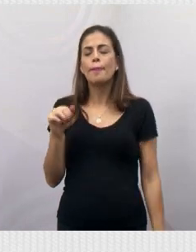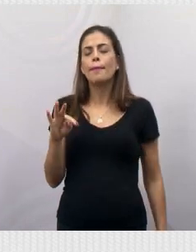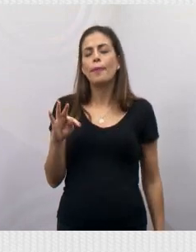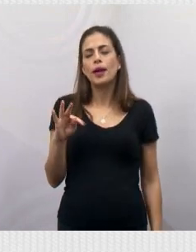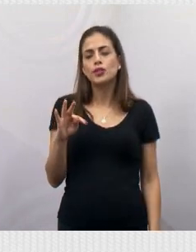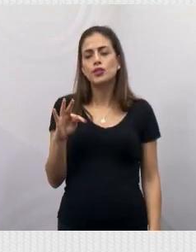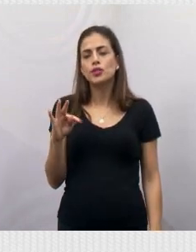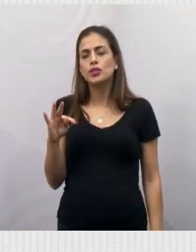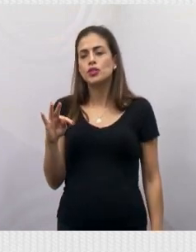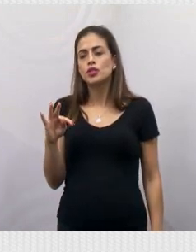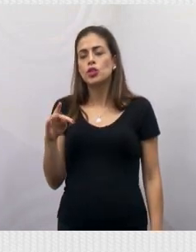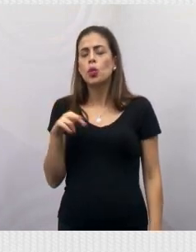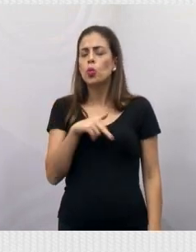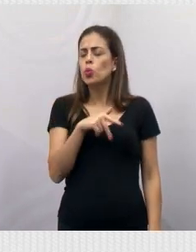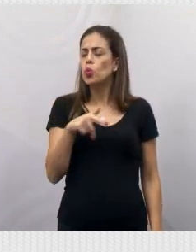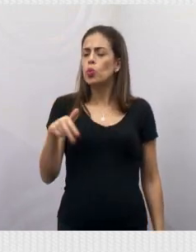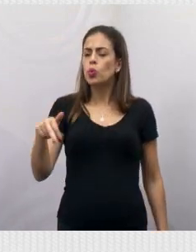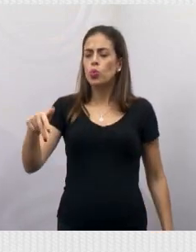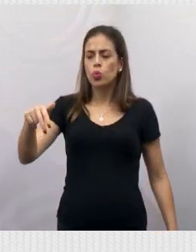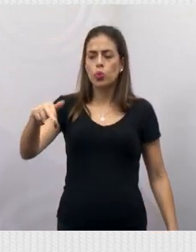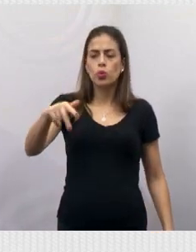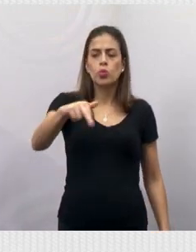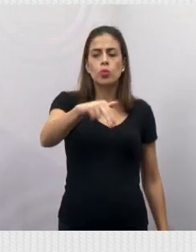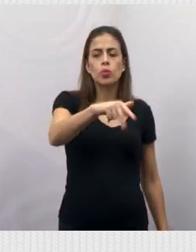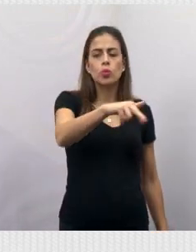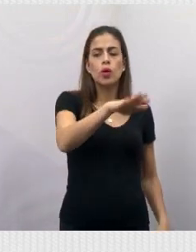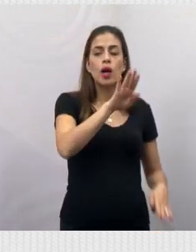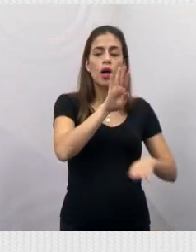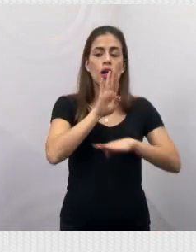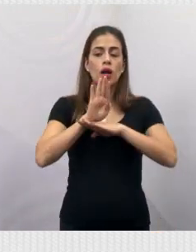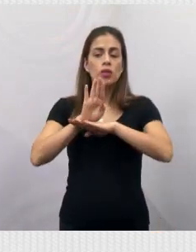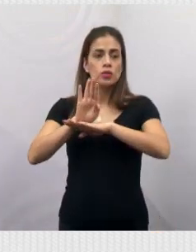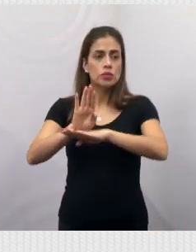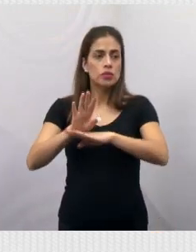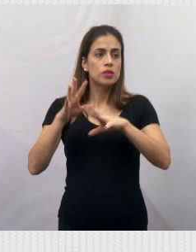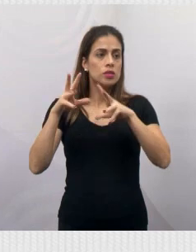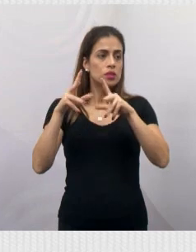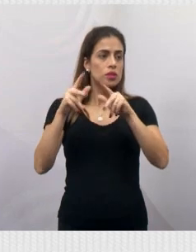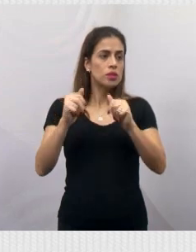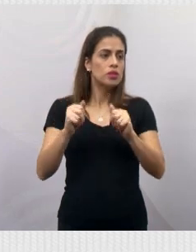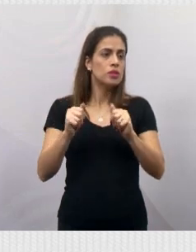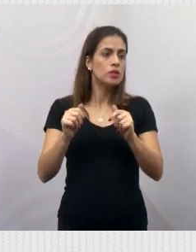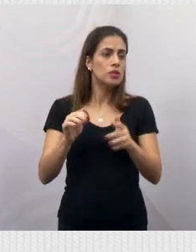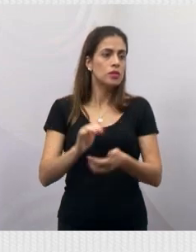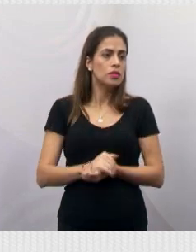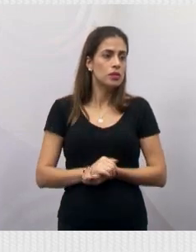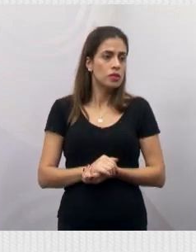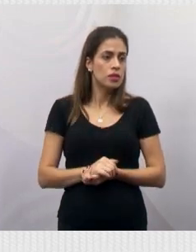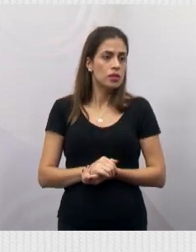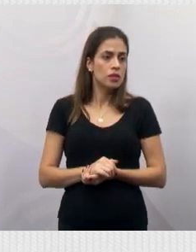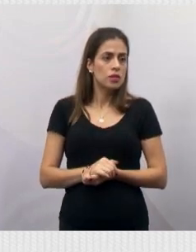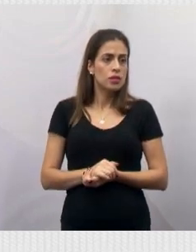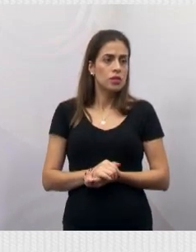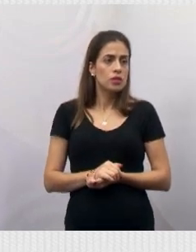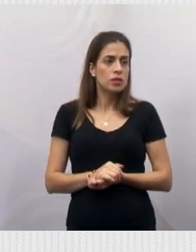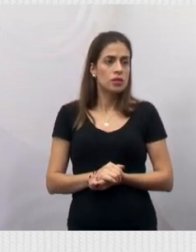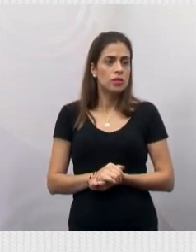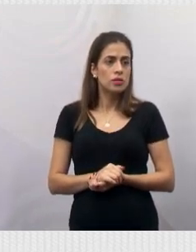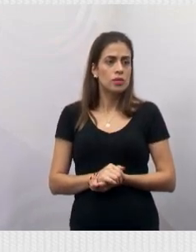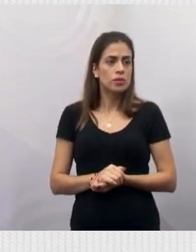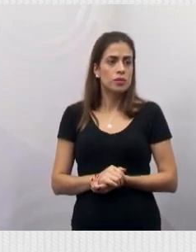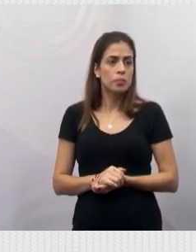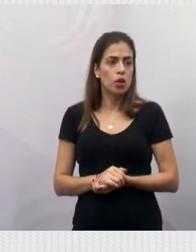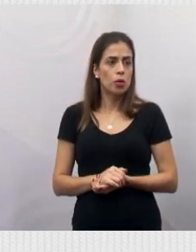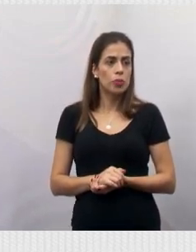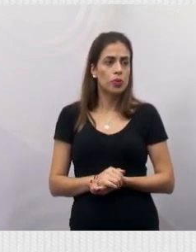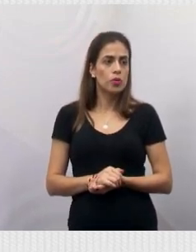Nós estamos sempre andando, procurando auxiliar a todos, né, a respeito